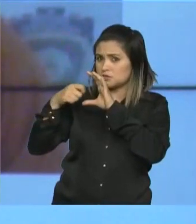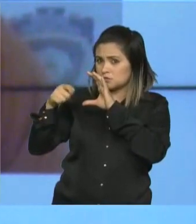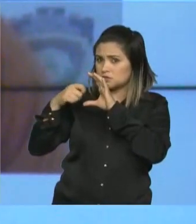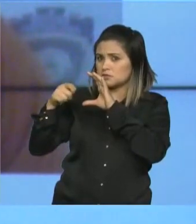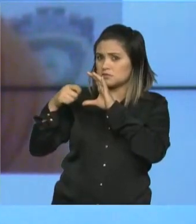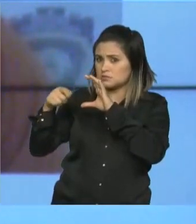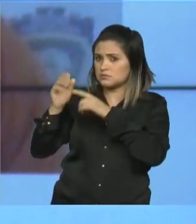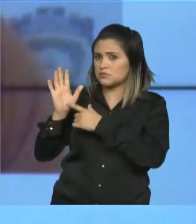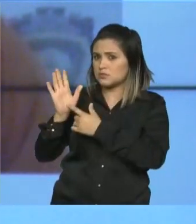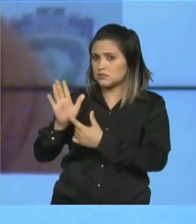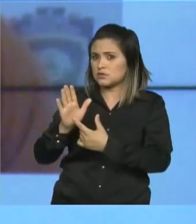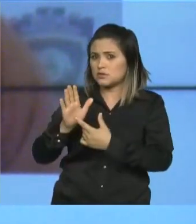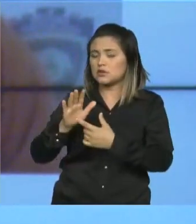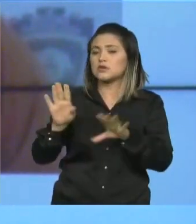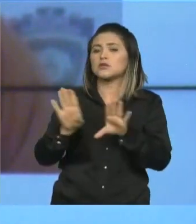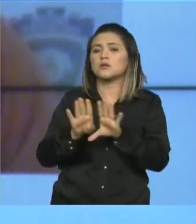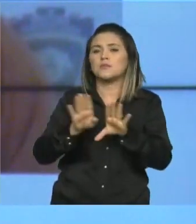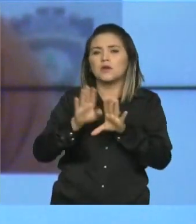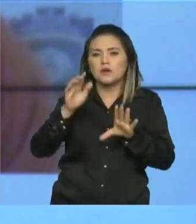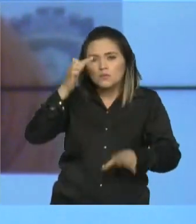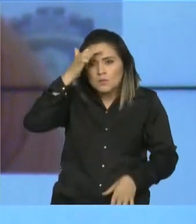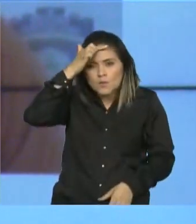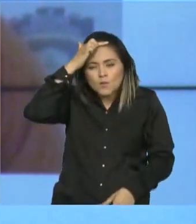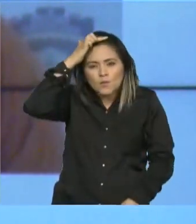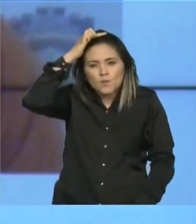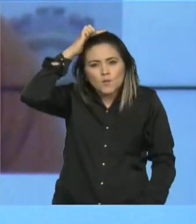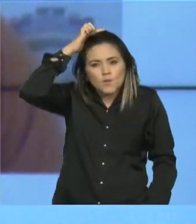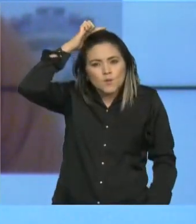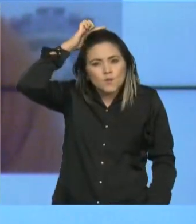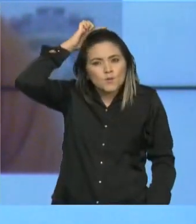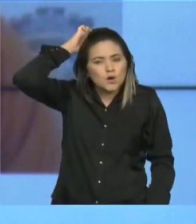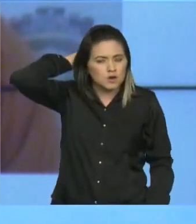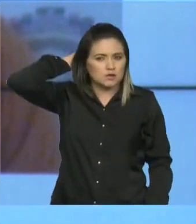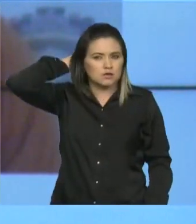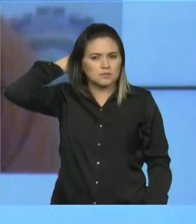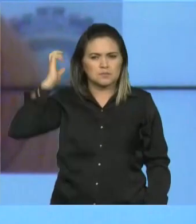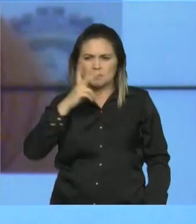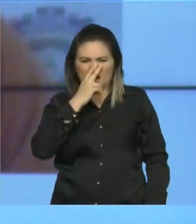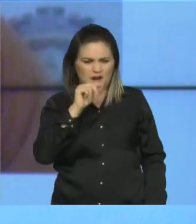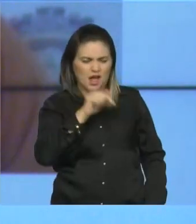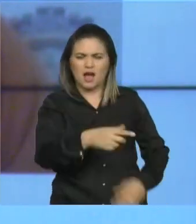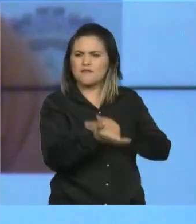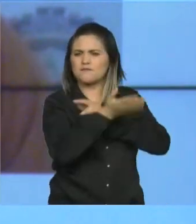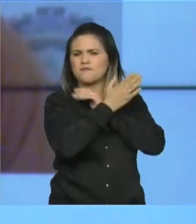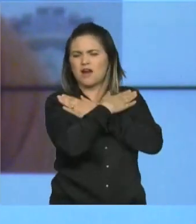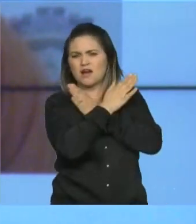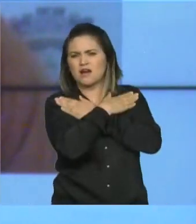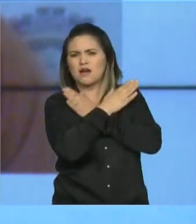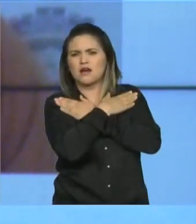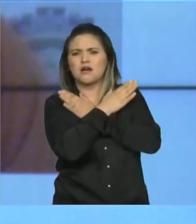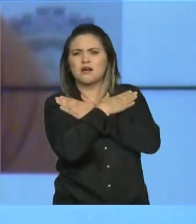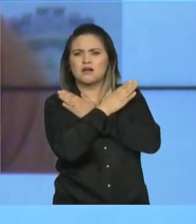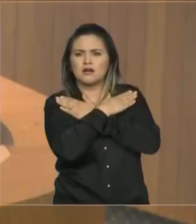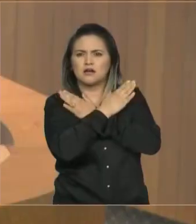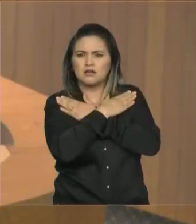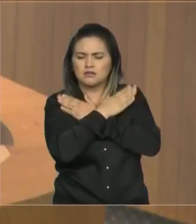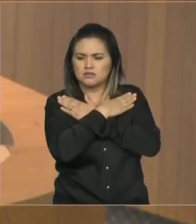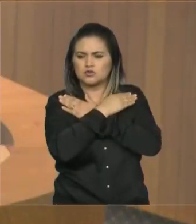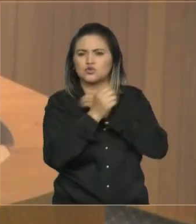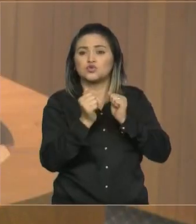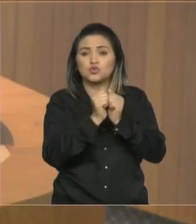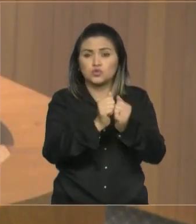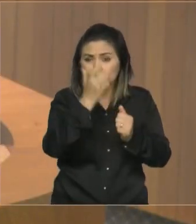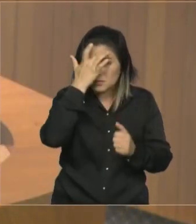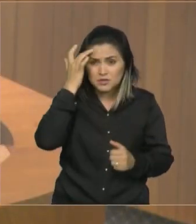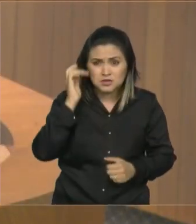imprensa. Raspada a cabeça e tratado como se fosse um marginal, colocado numa sala com pessoas que